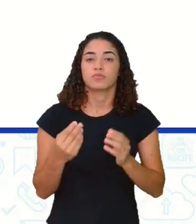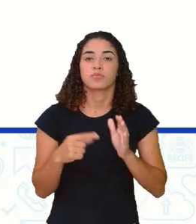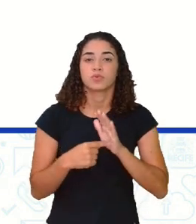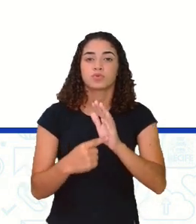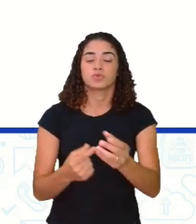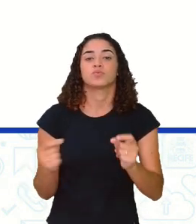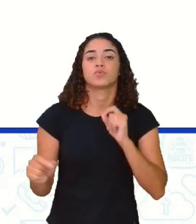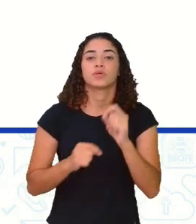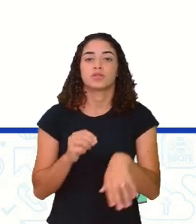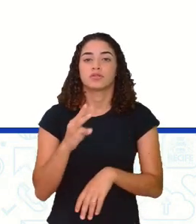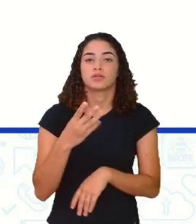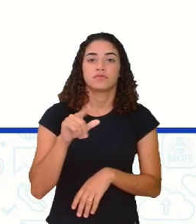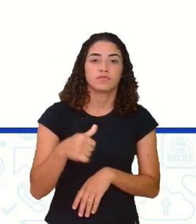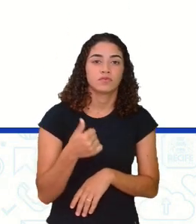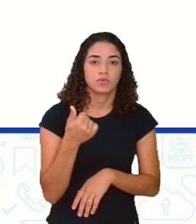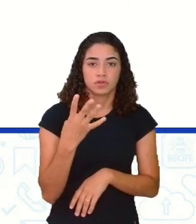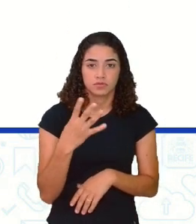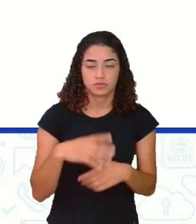3,14.